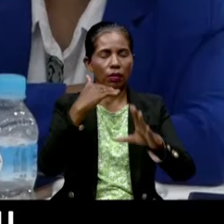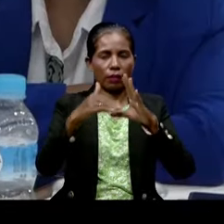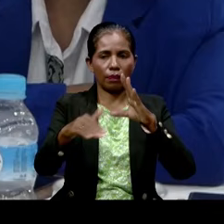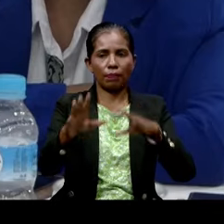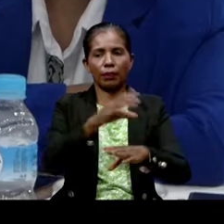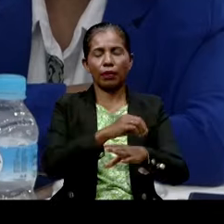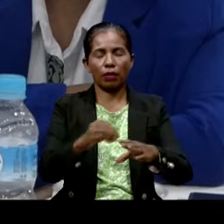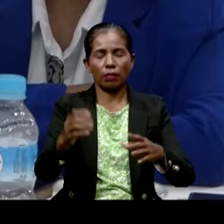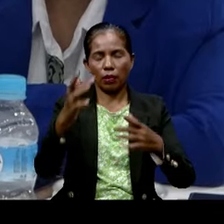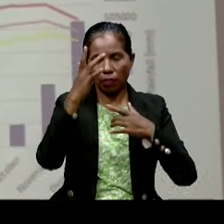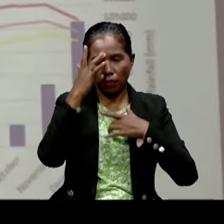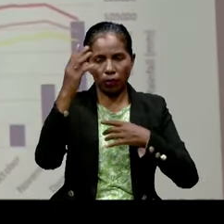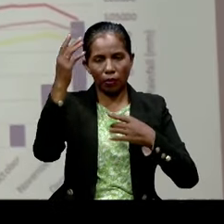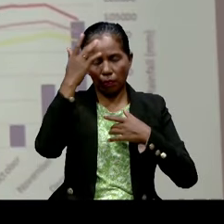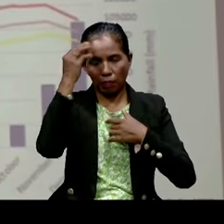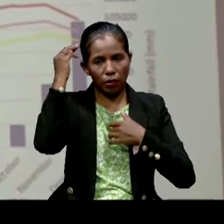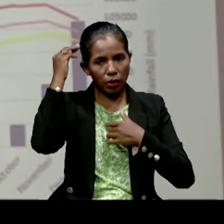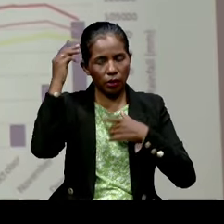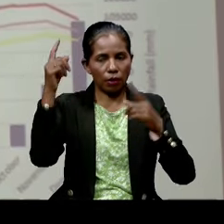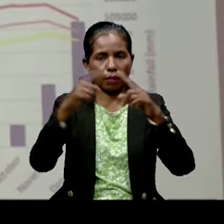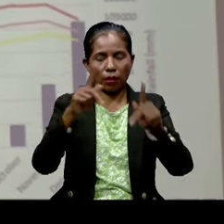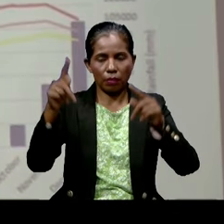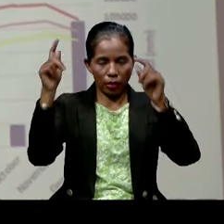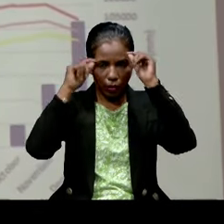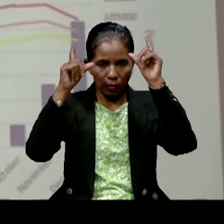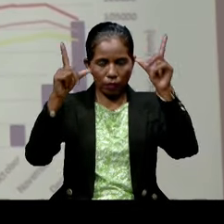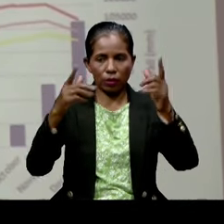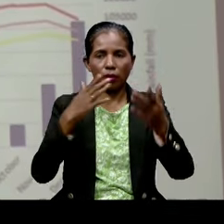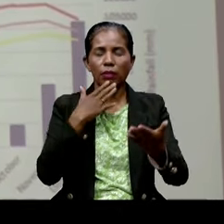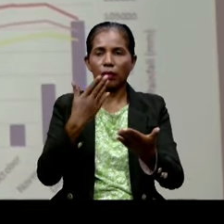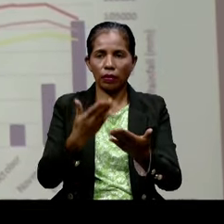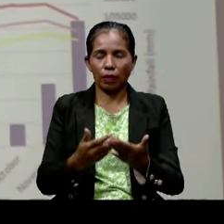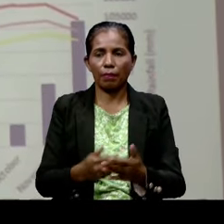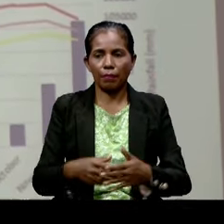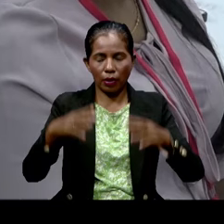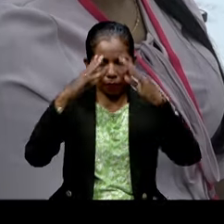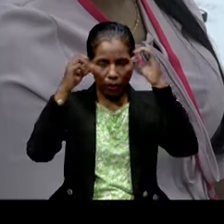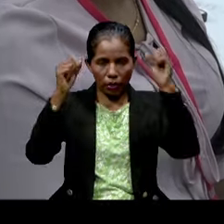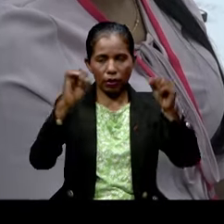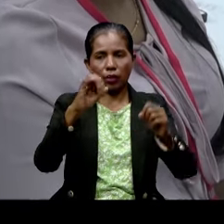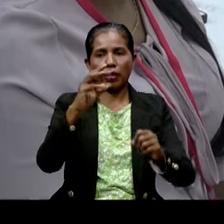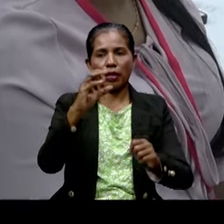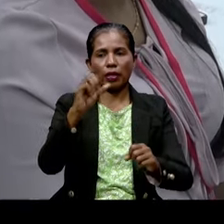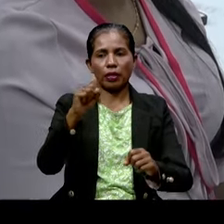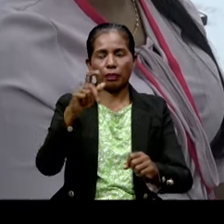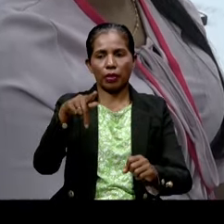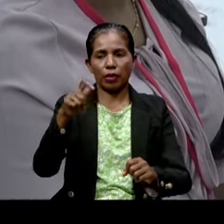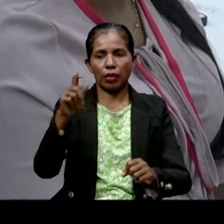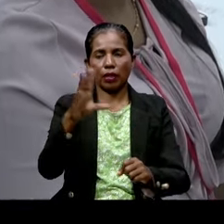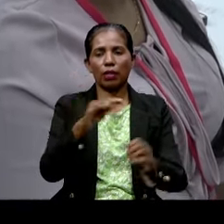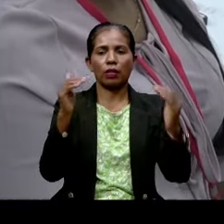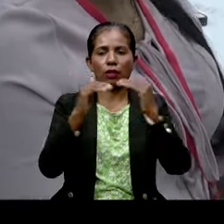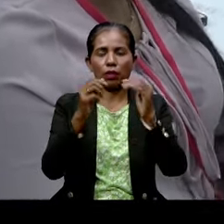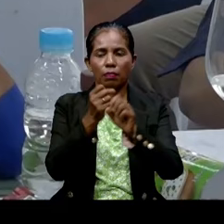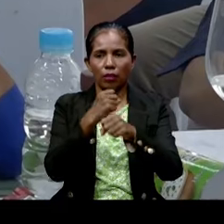nas doenças mentais para o Timor-Leste mais saudável. Presidente Jens Petel e HTT, Lihusi Seminário Ne,